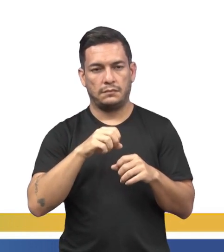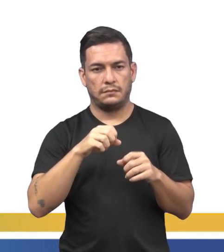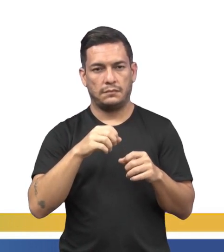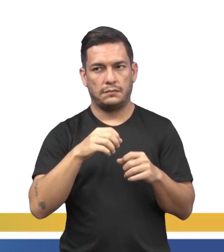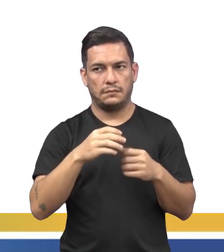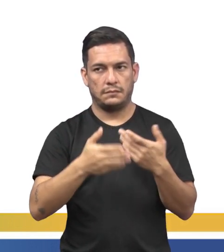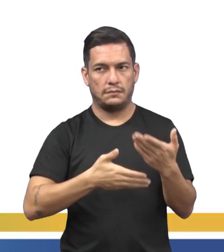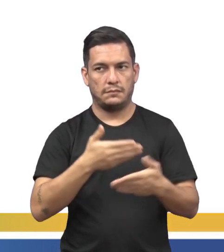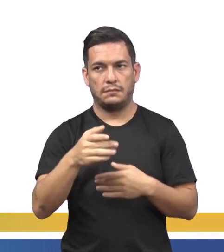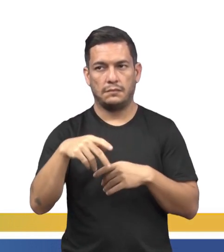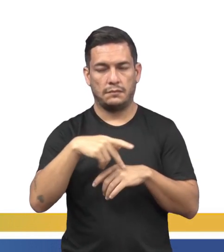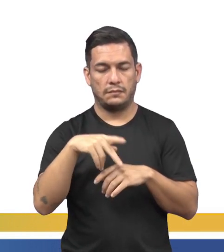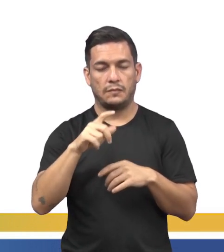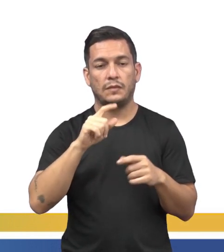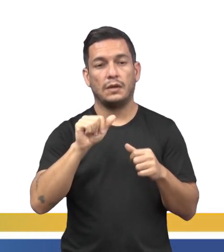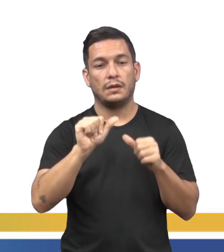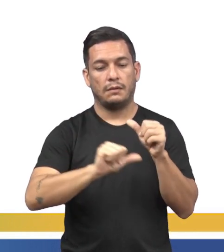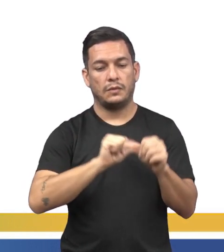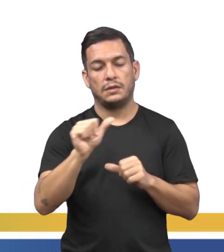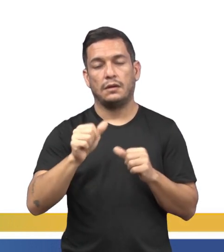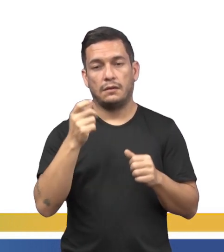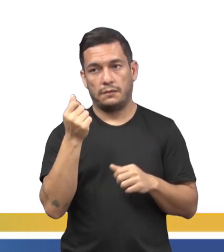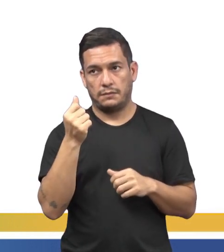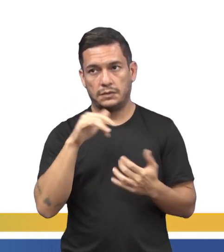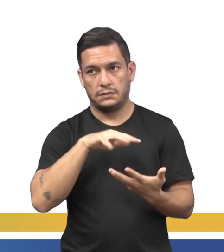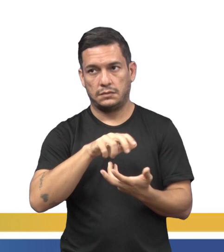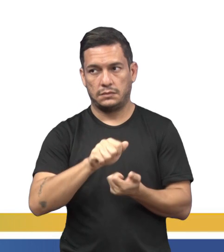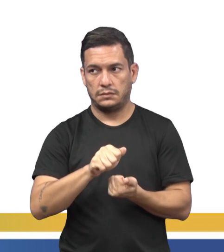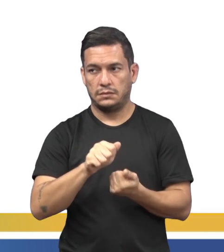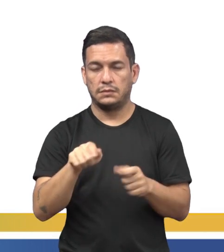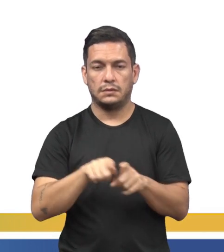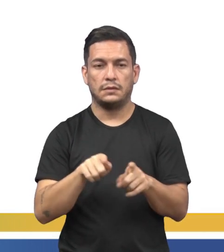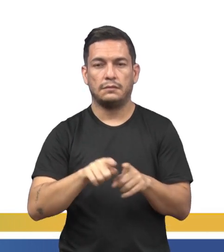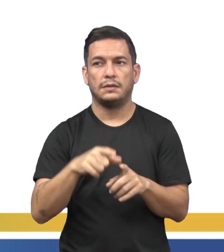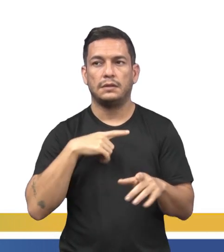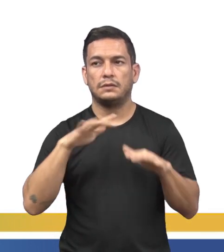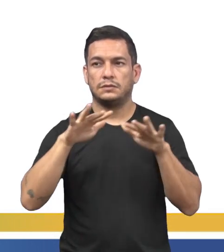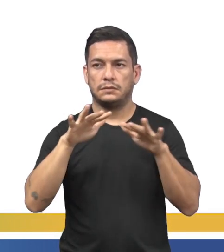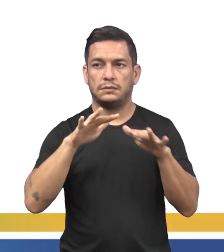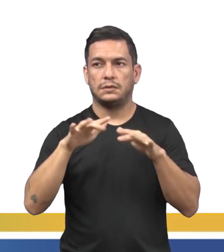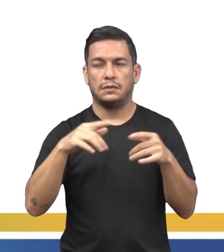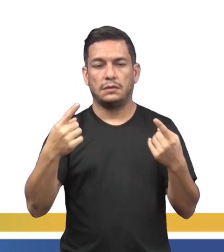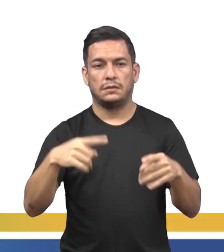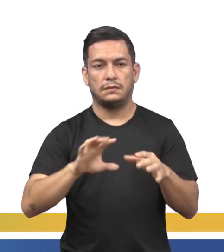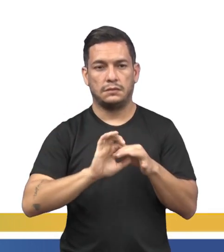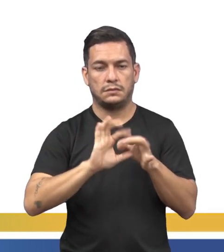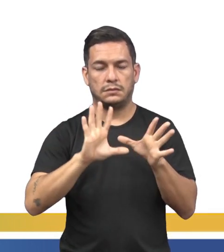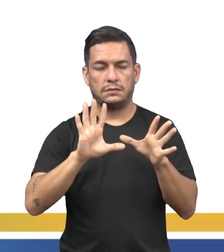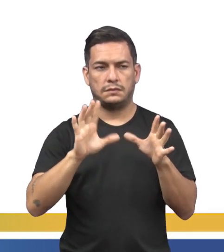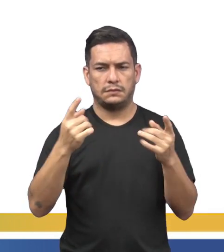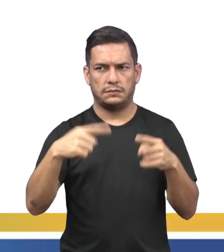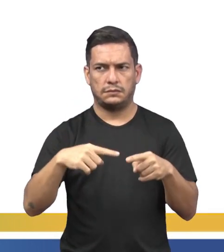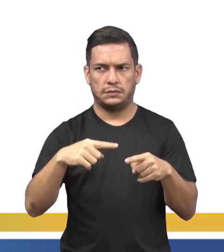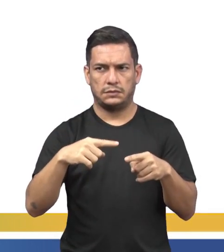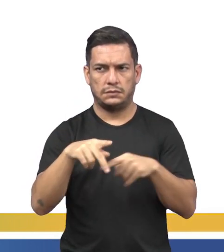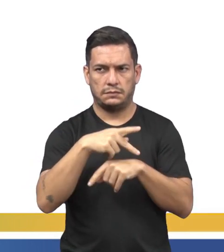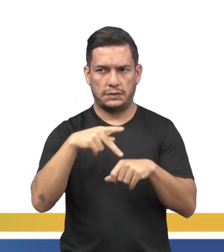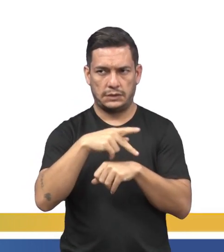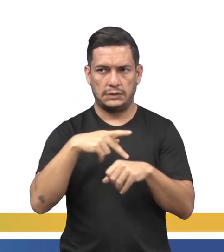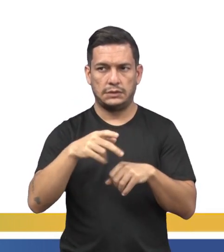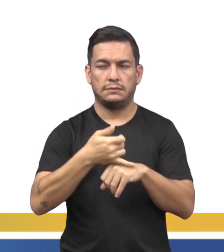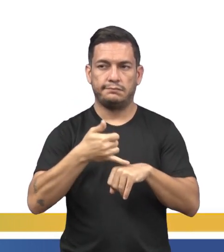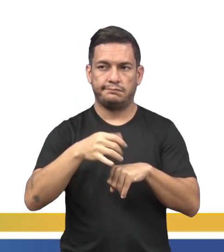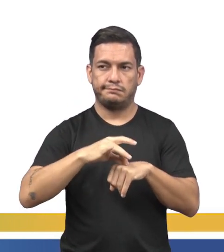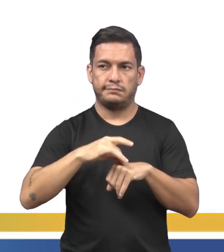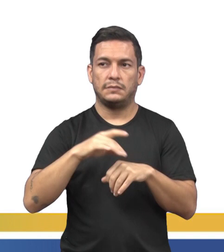função é diversificar o preço do produto em todo o planeta, a fim de dinamizar a livre concorrência entre os países petrolíferos, cartelizar